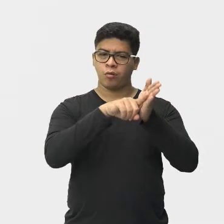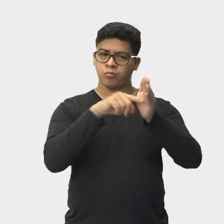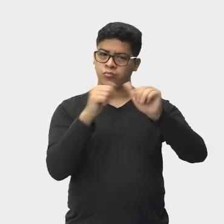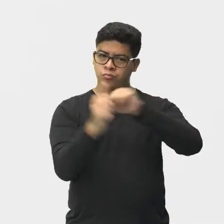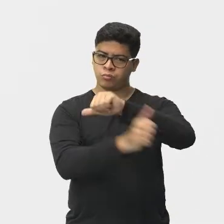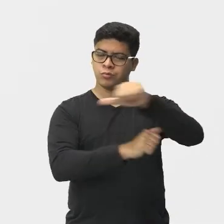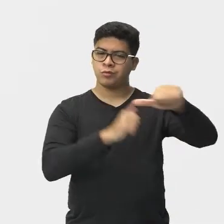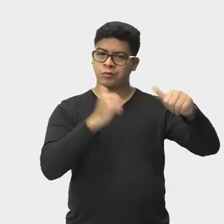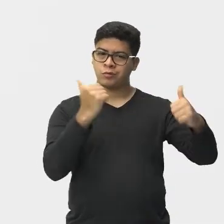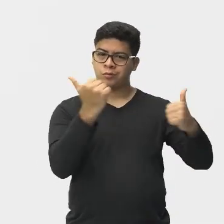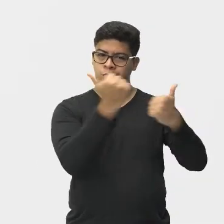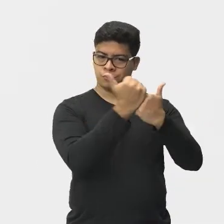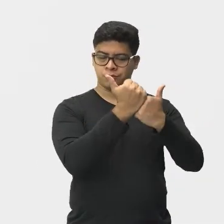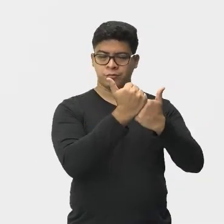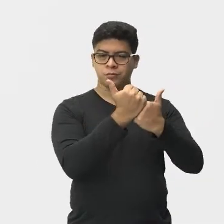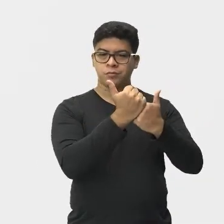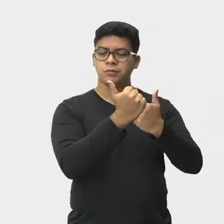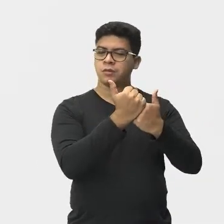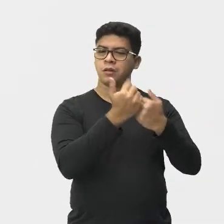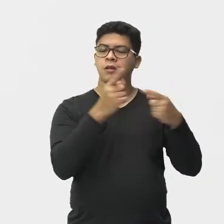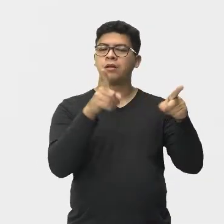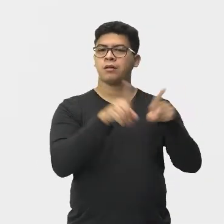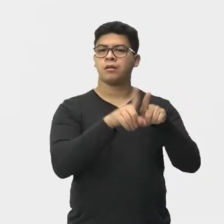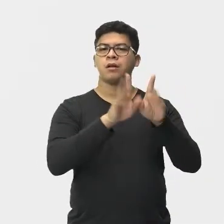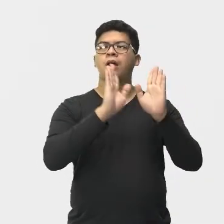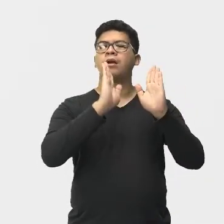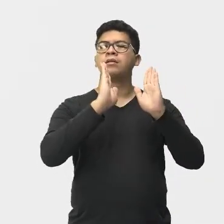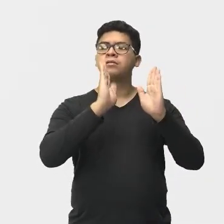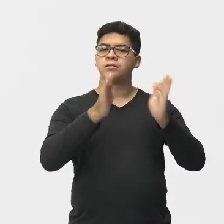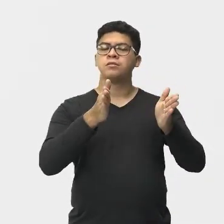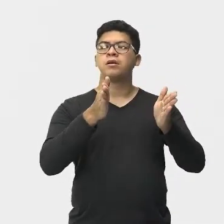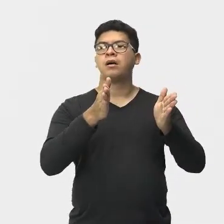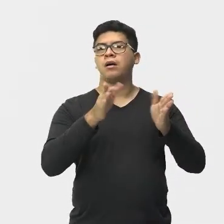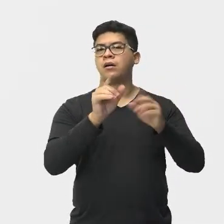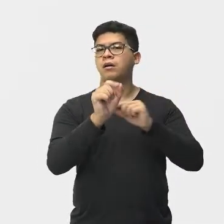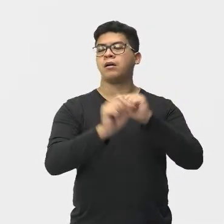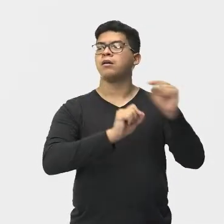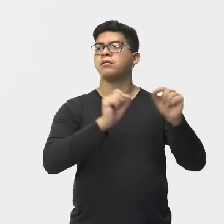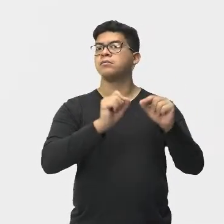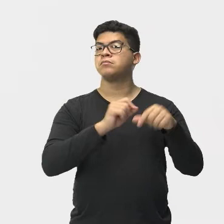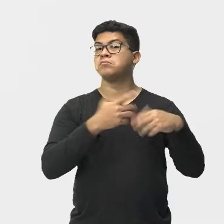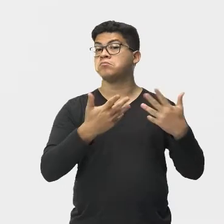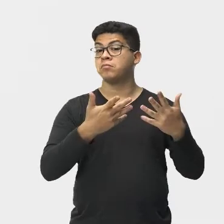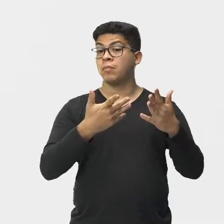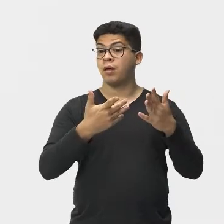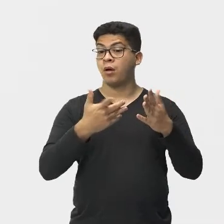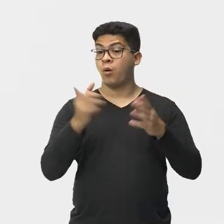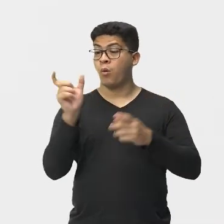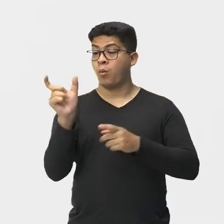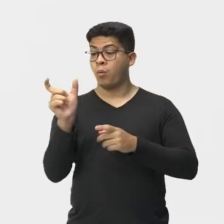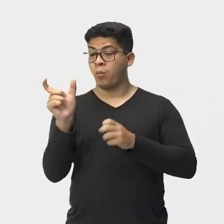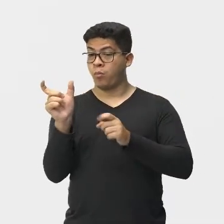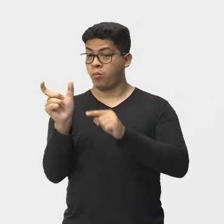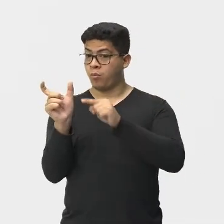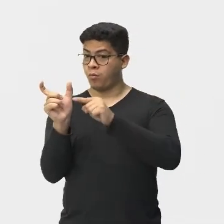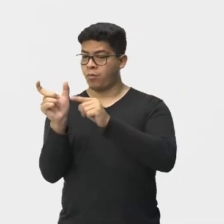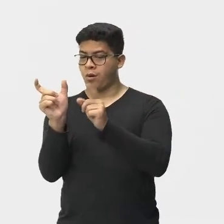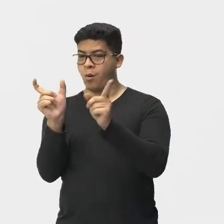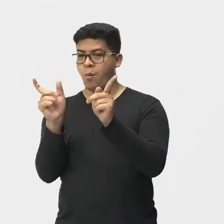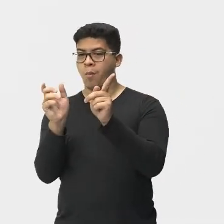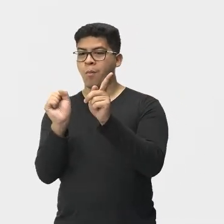E quando houver essa substituição, já sabemos que o pronome ele vem antes do